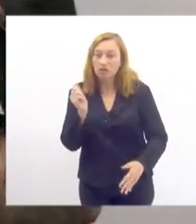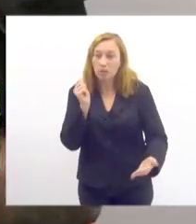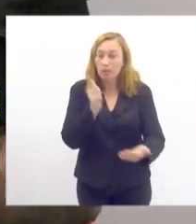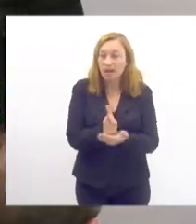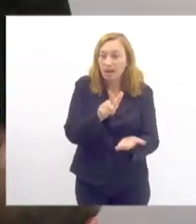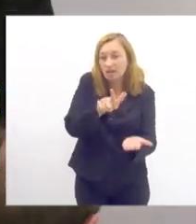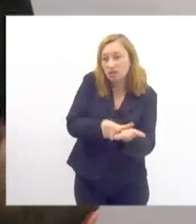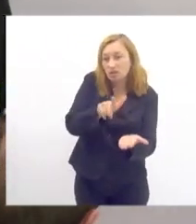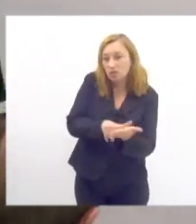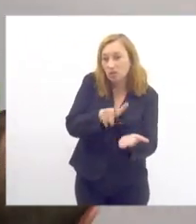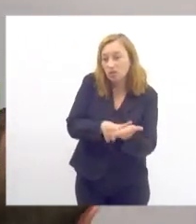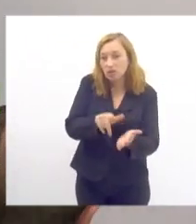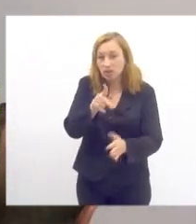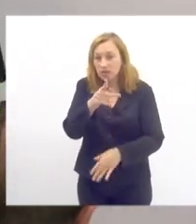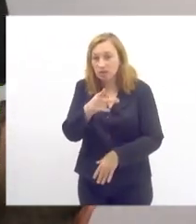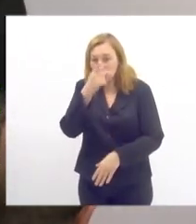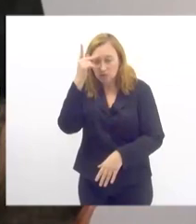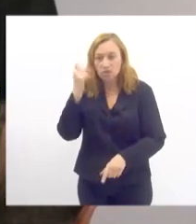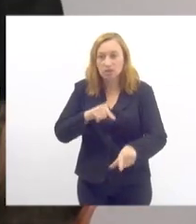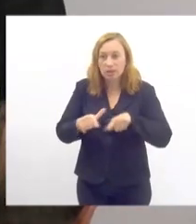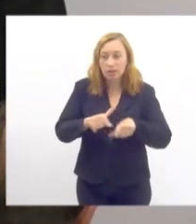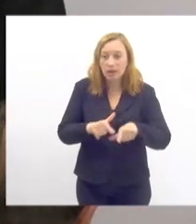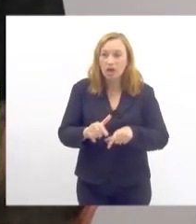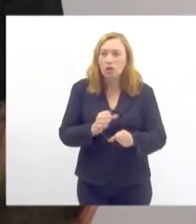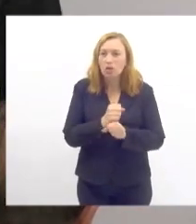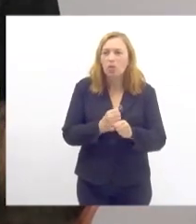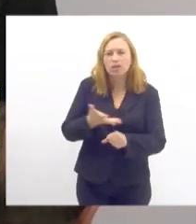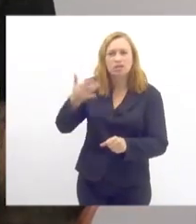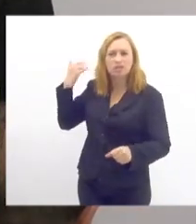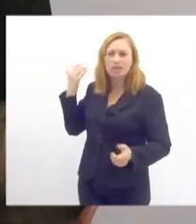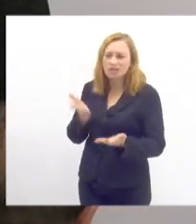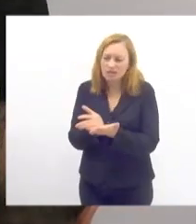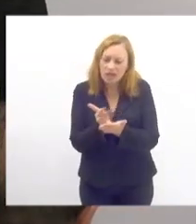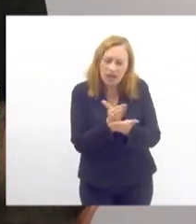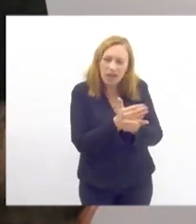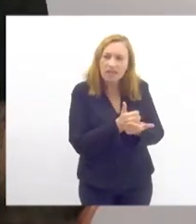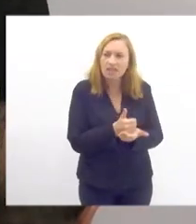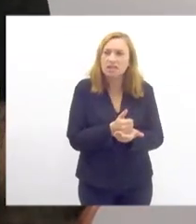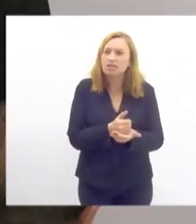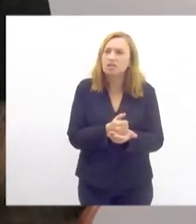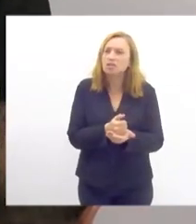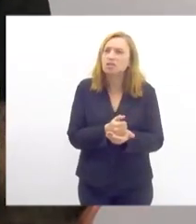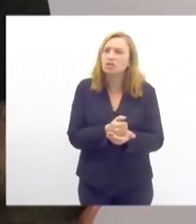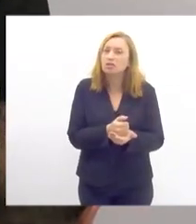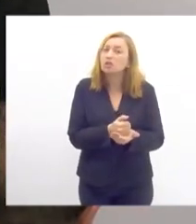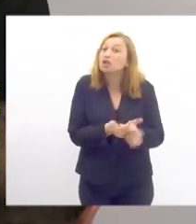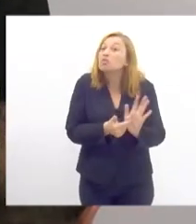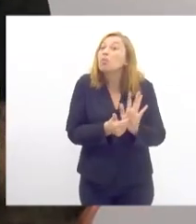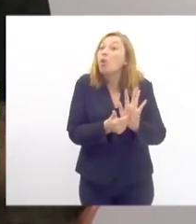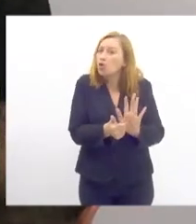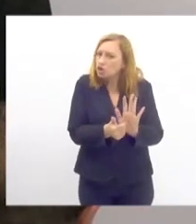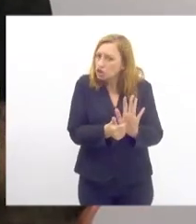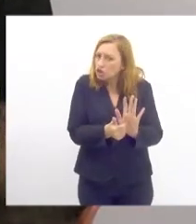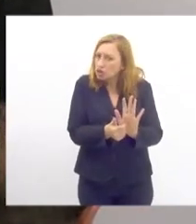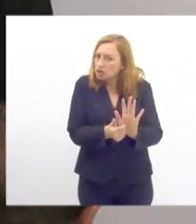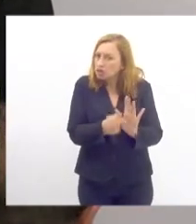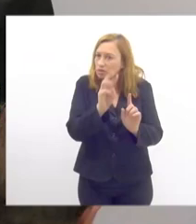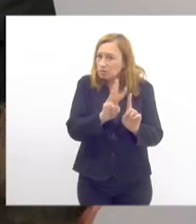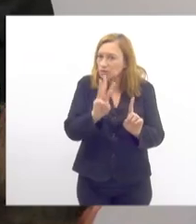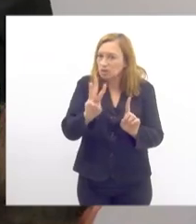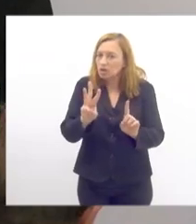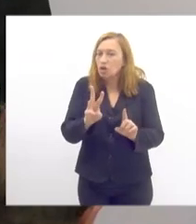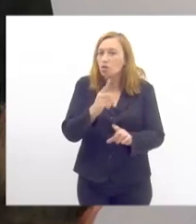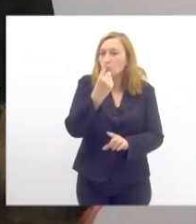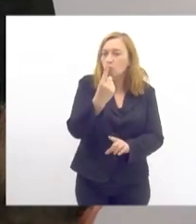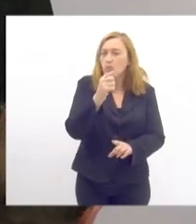folha de pessoal. Tá? O ano passado tivemos uma arrecadação, quer dizer, o que está no quadro do Detran, de